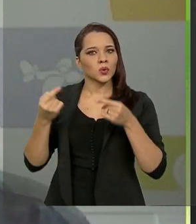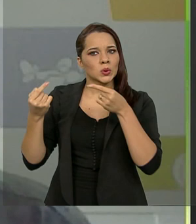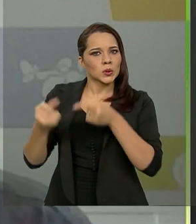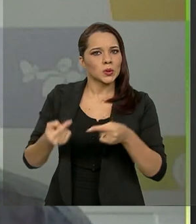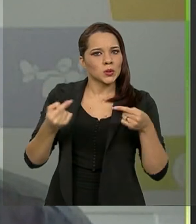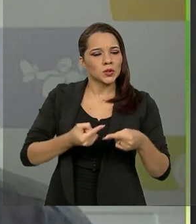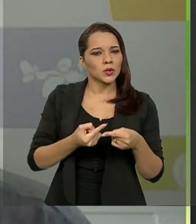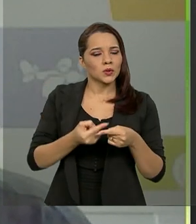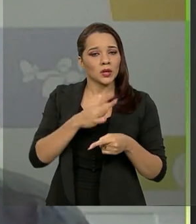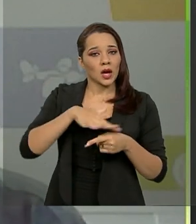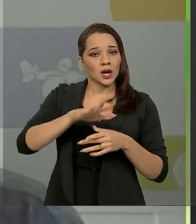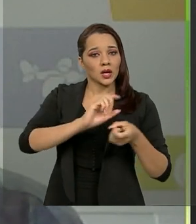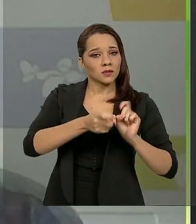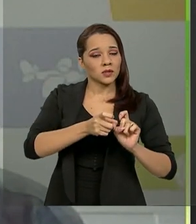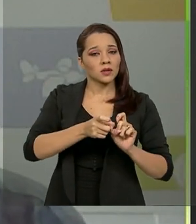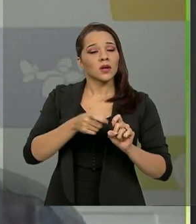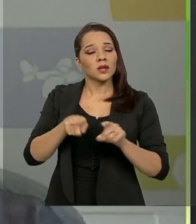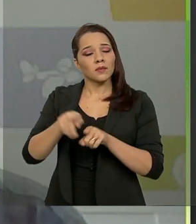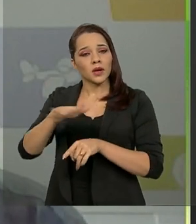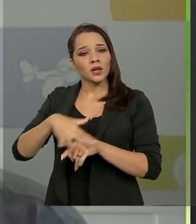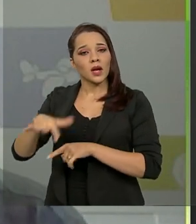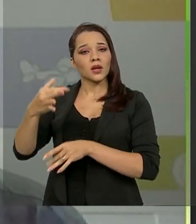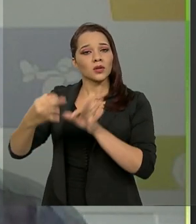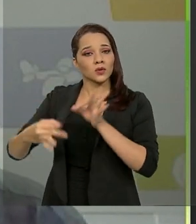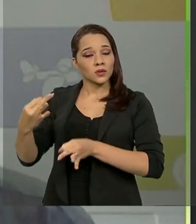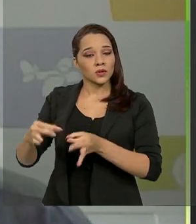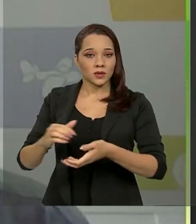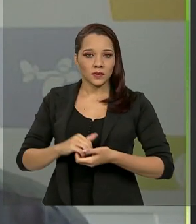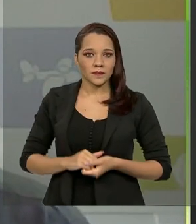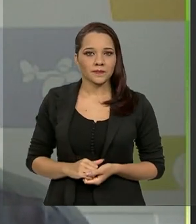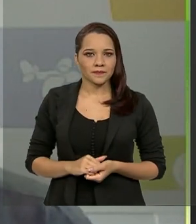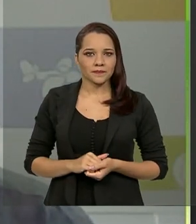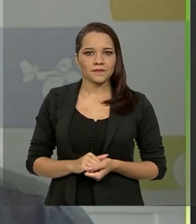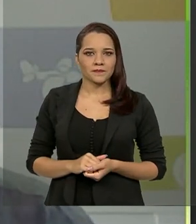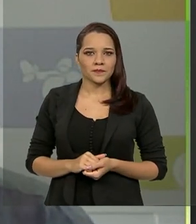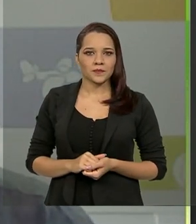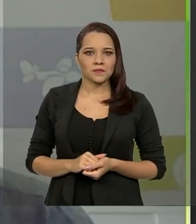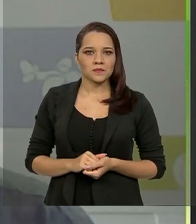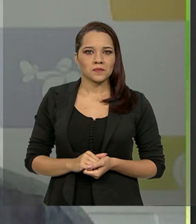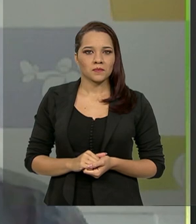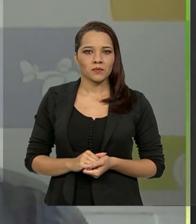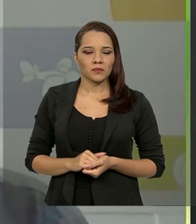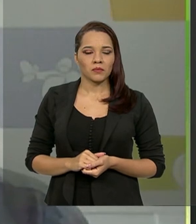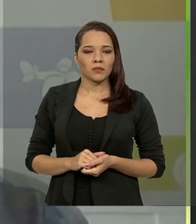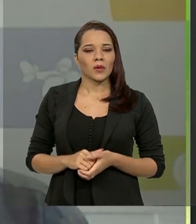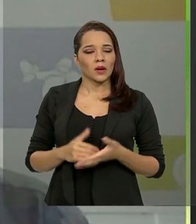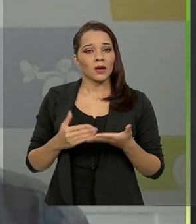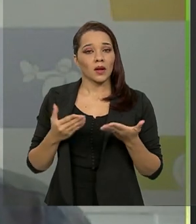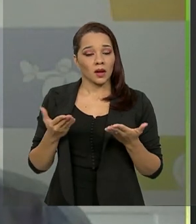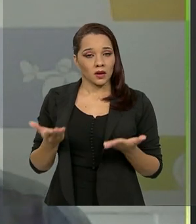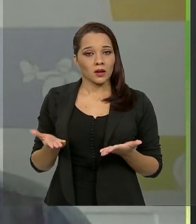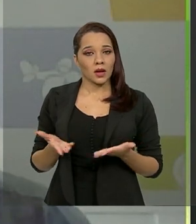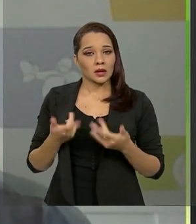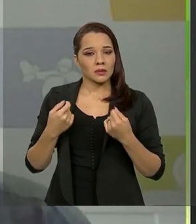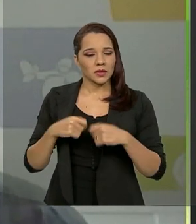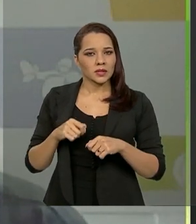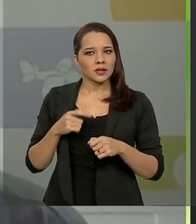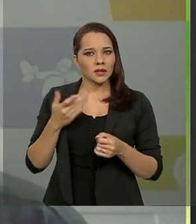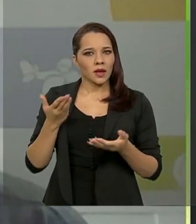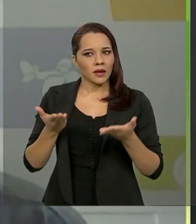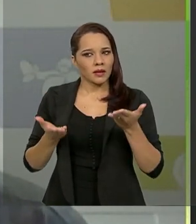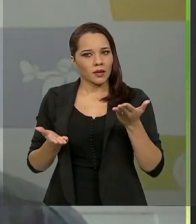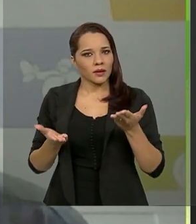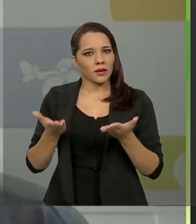tanto administrativos como judiciais. É claro que a gente tem que dosar um pouco as